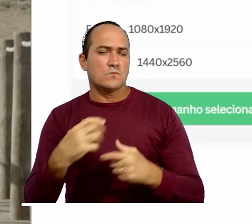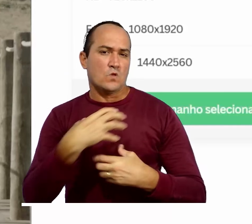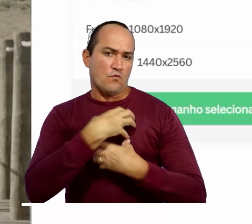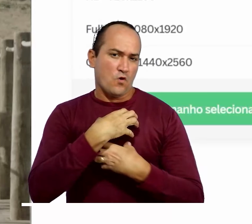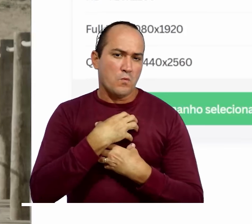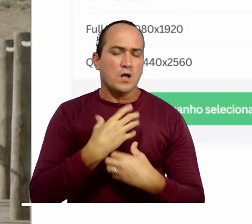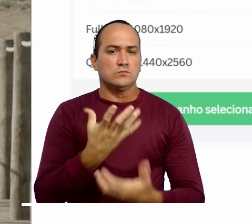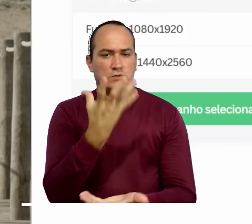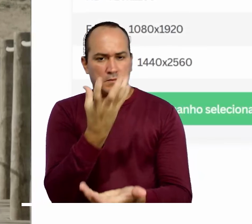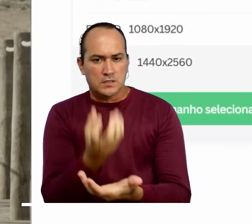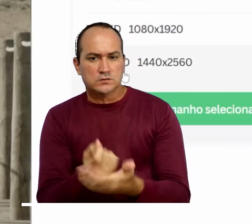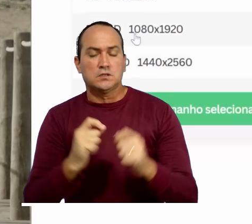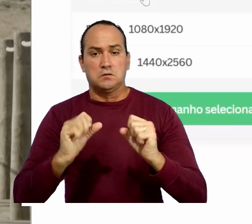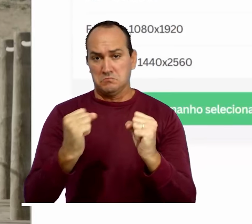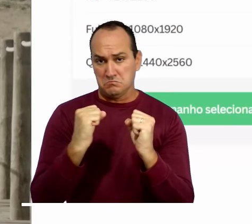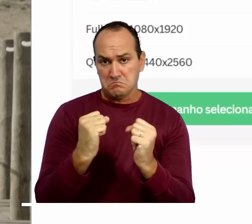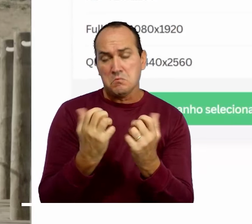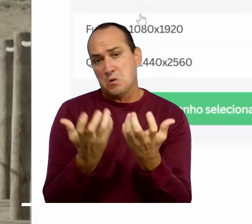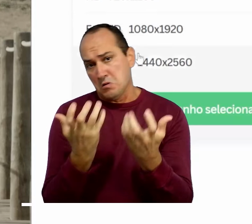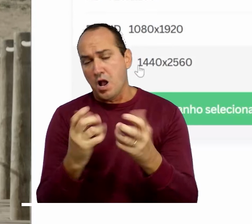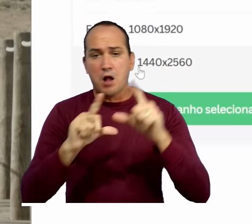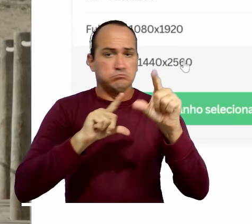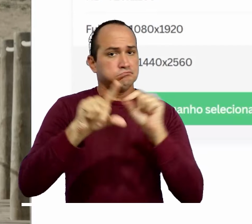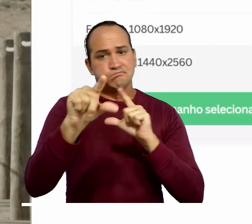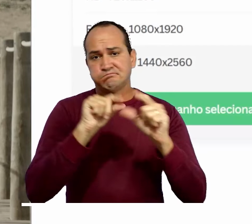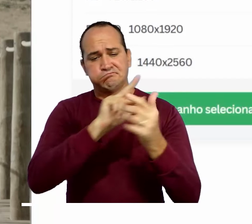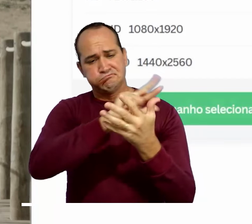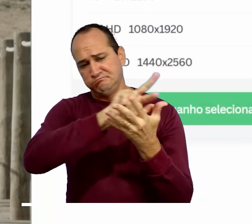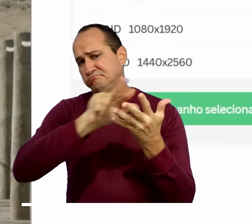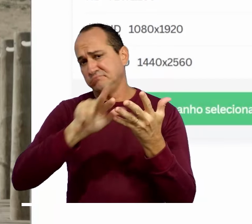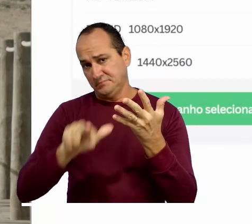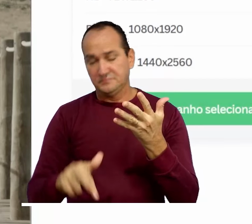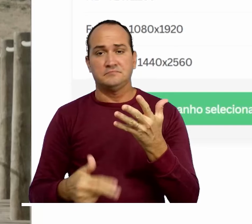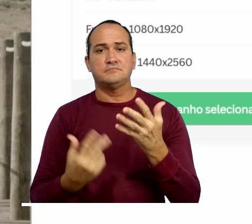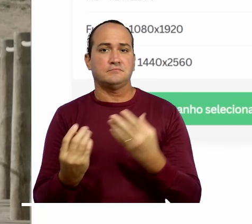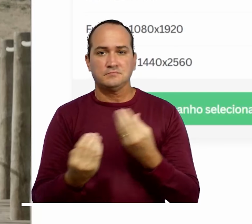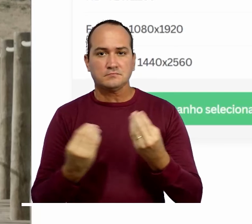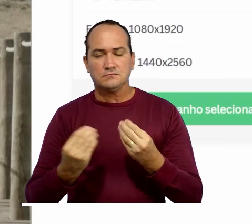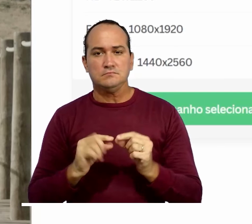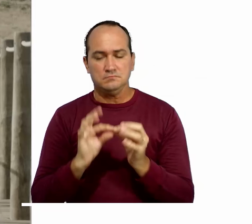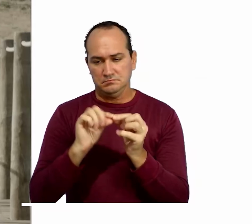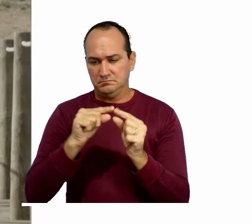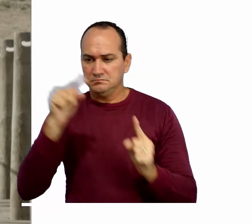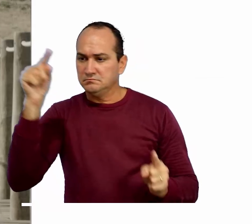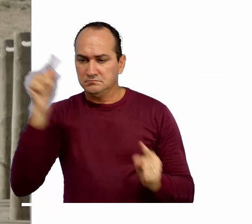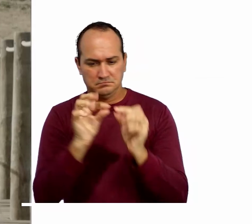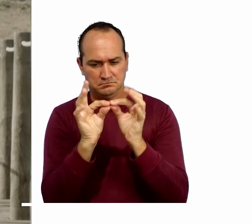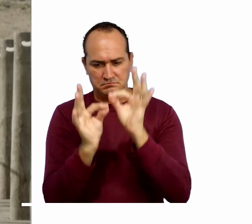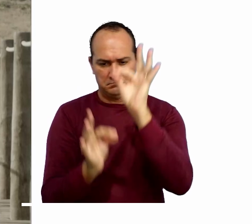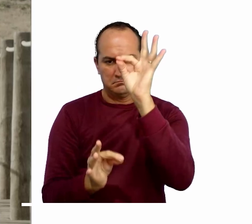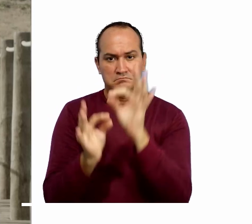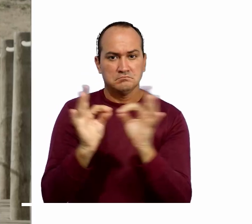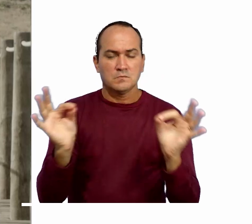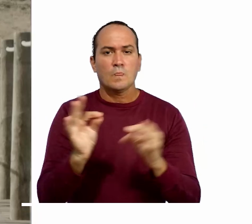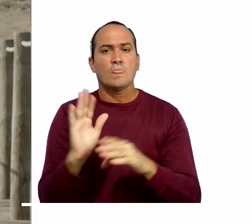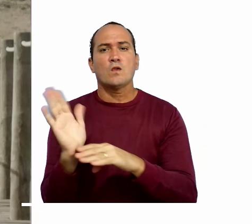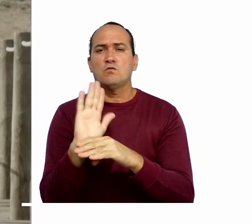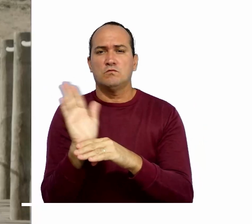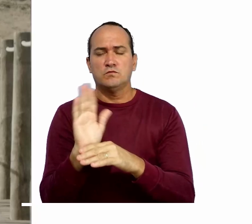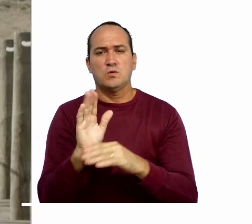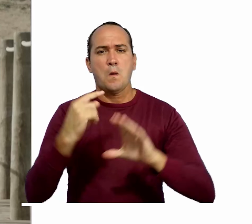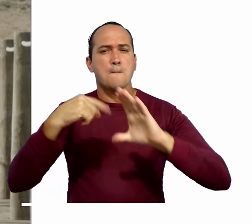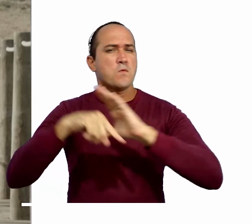formato que você quer baixar, que tem com diferentes possibilidades de resolução para esse vídeo, certo? Não é um vídeo